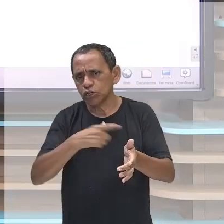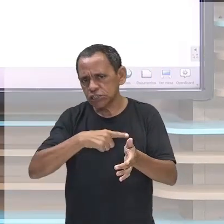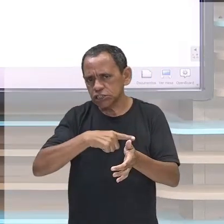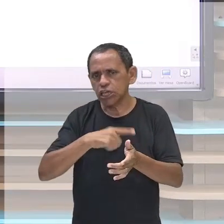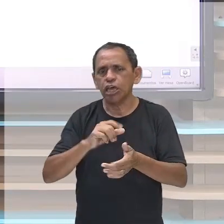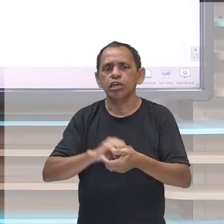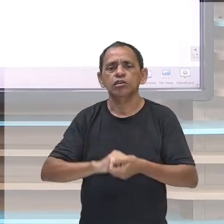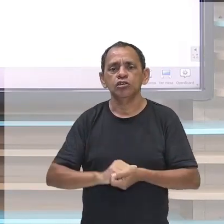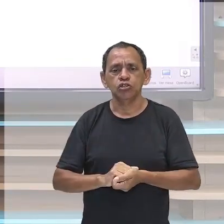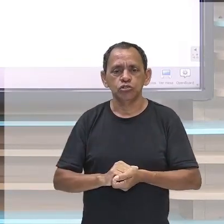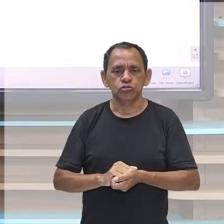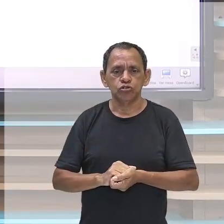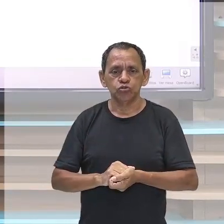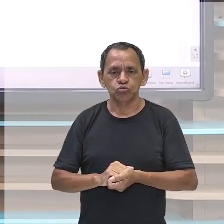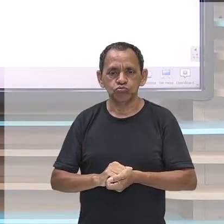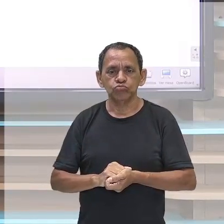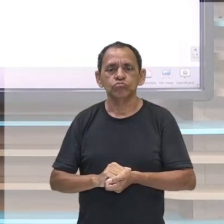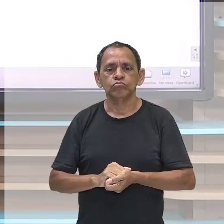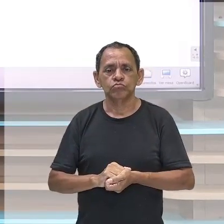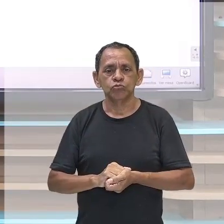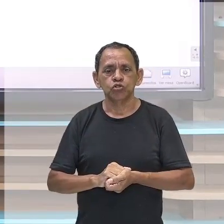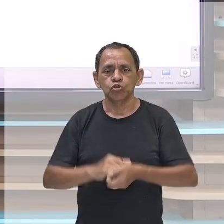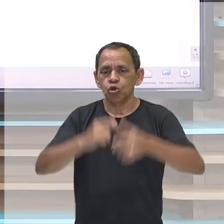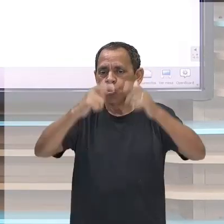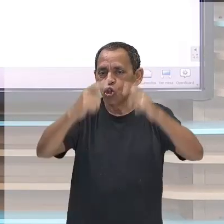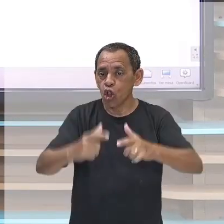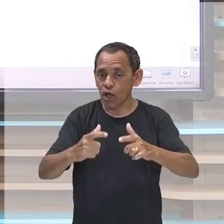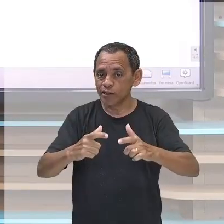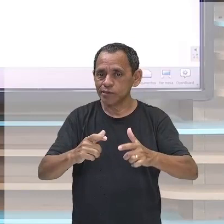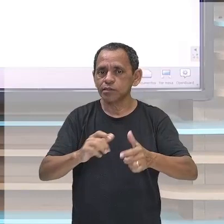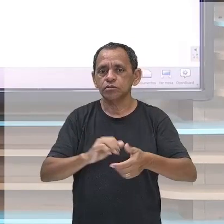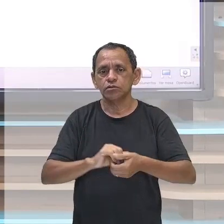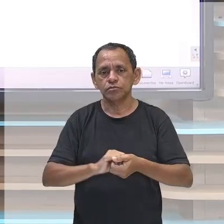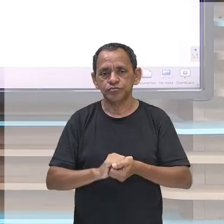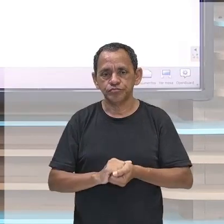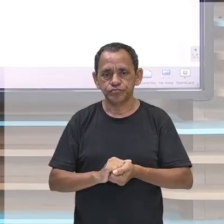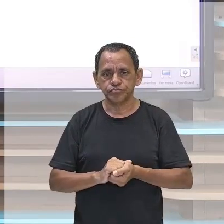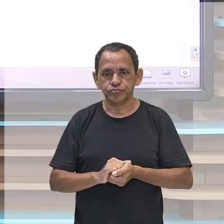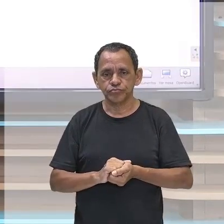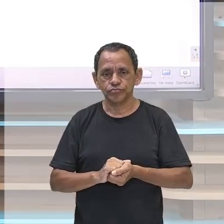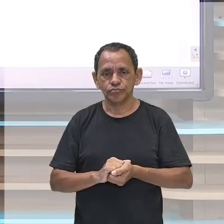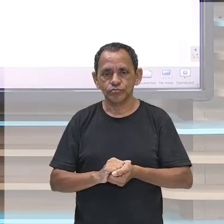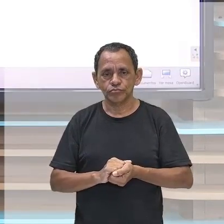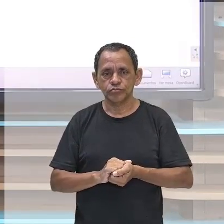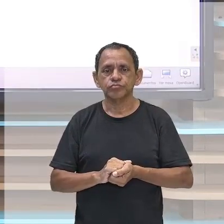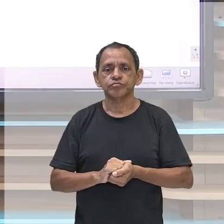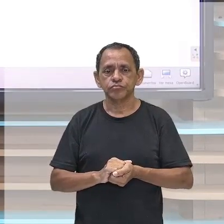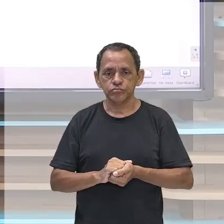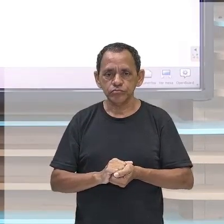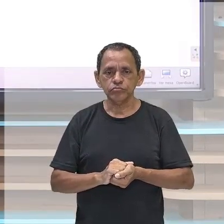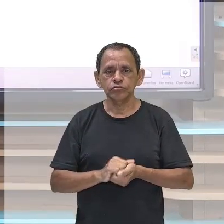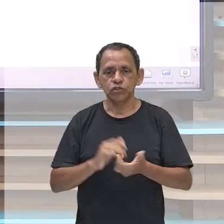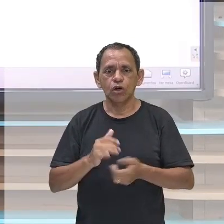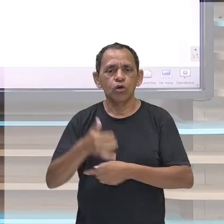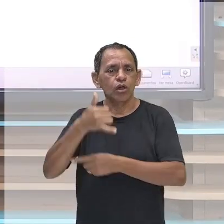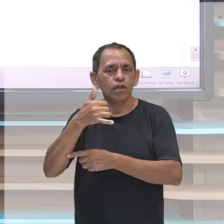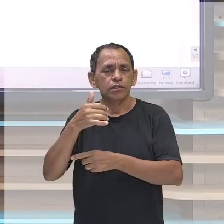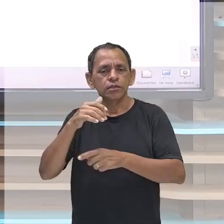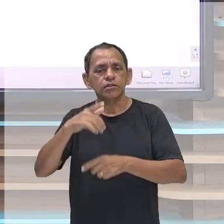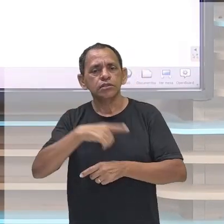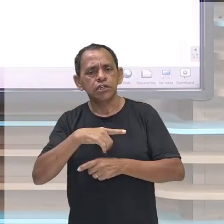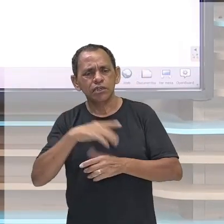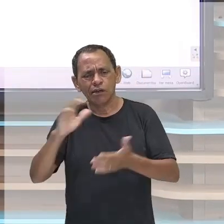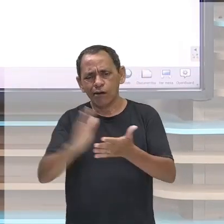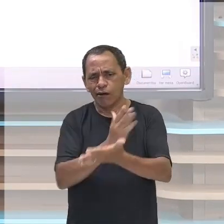antenas de celular, tá bom? Então, mesmo o celular que não tenha o GPS ali integrado, ele pode receber sinais